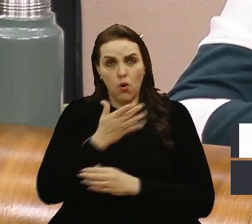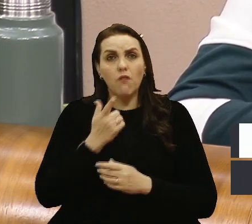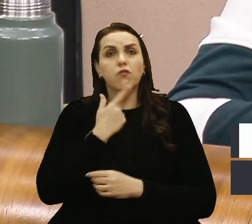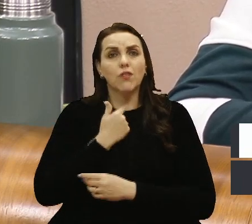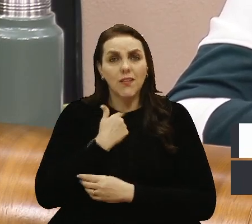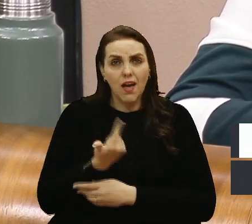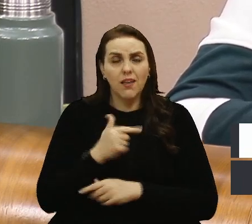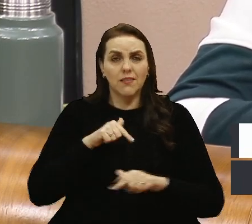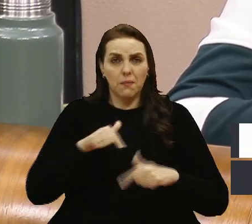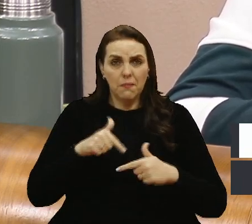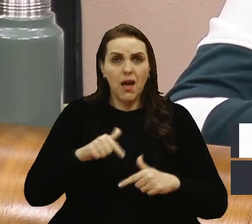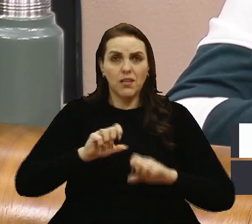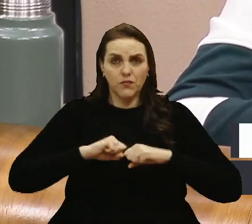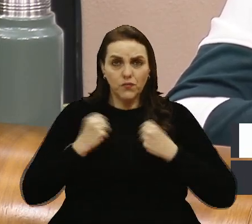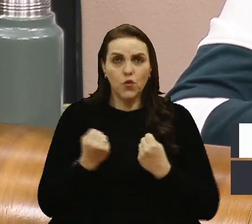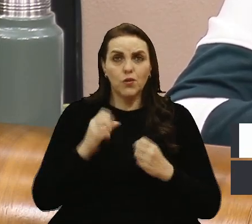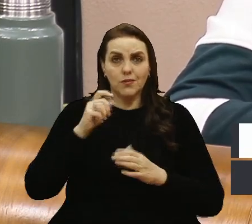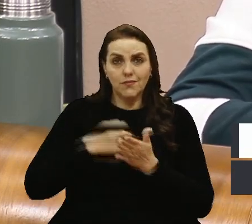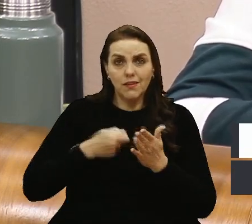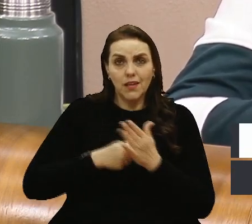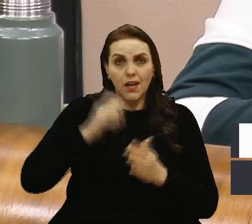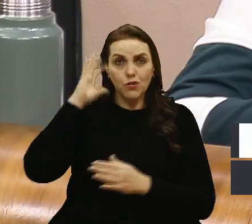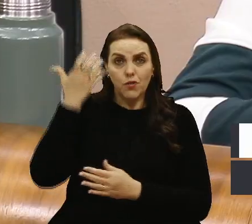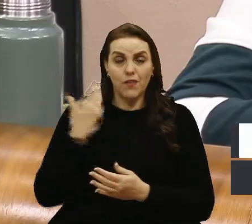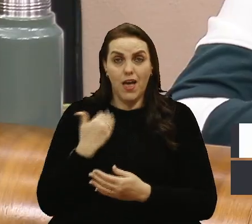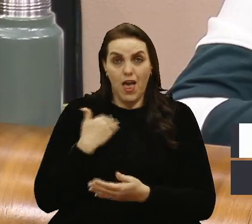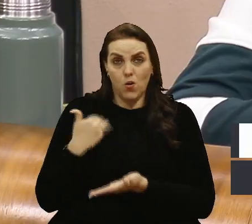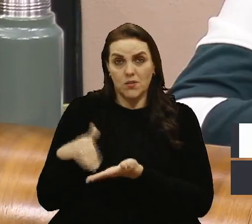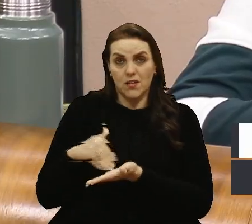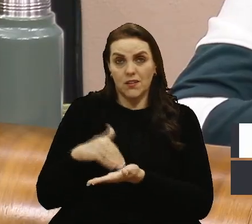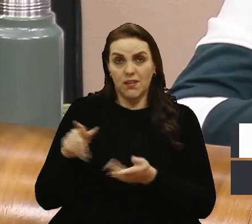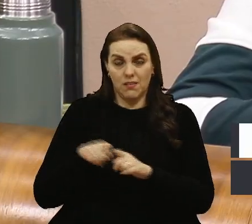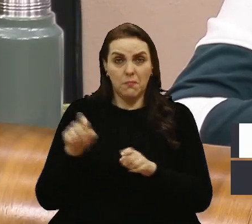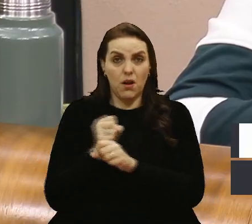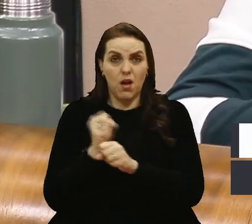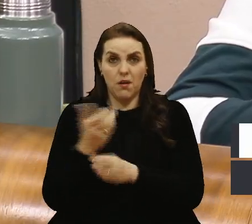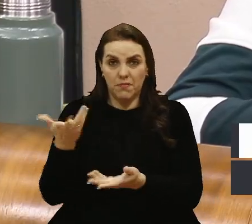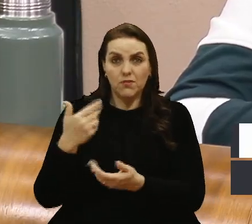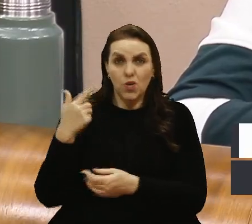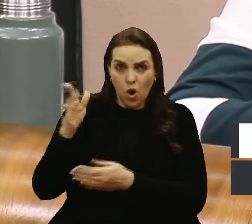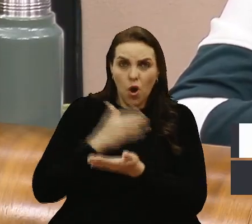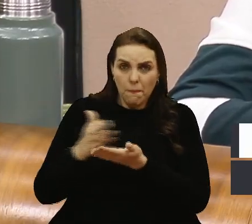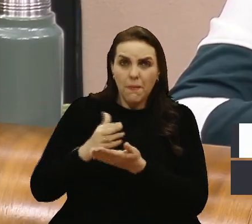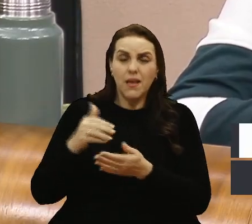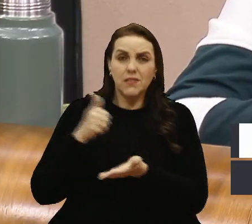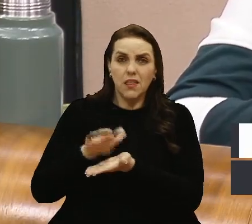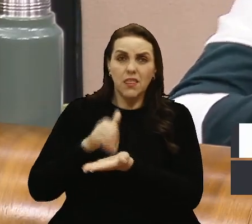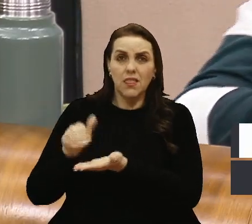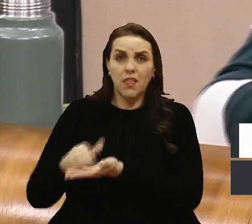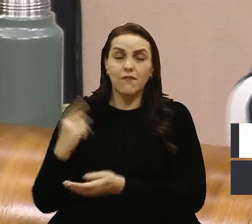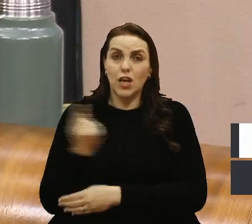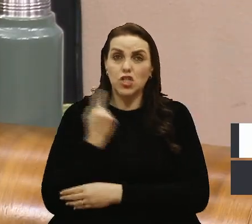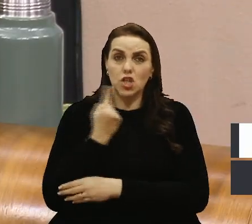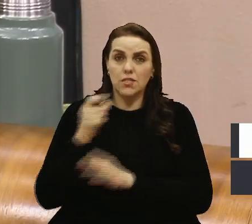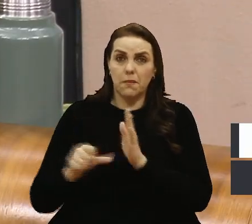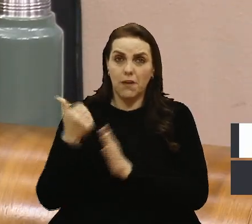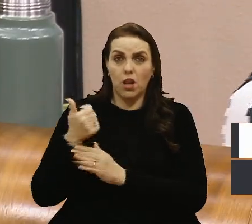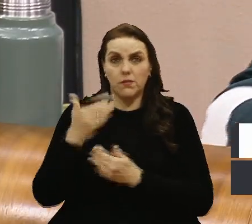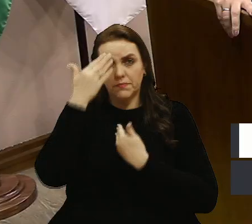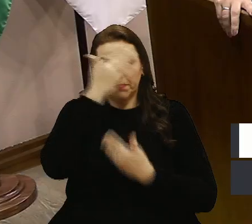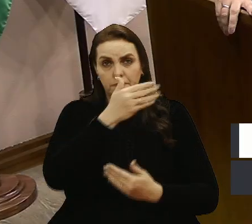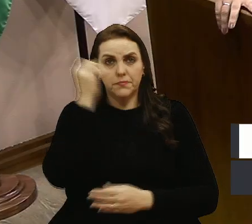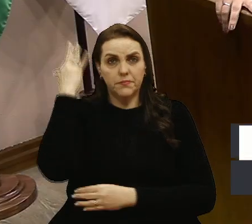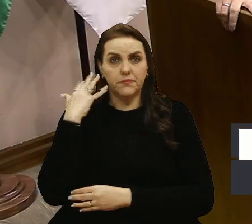do seu trabalho e de tentar resolver, porque o senhor foi secretário de obras, começa a demitir gente. Fique sozinho, que é melhor. Obrigado, vereadora